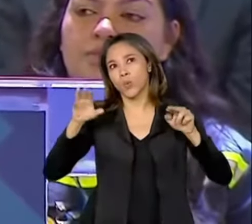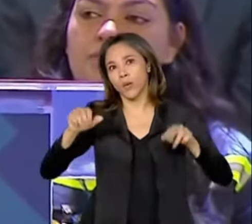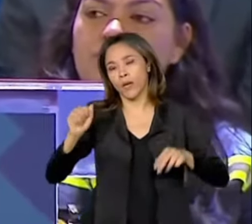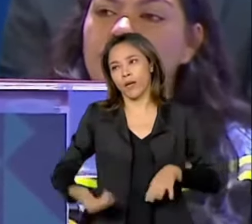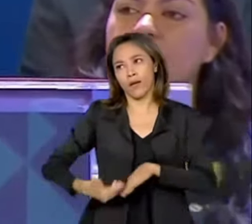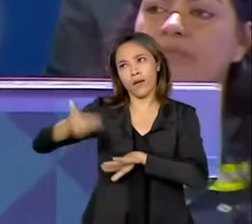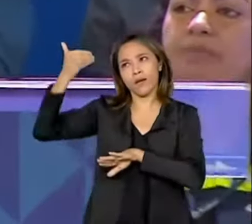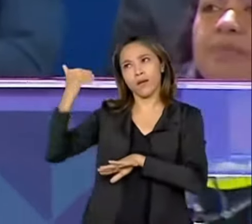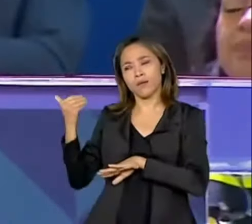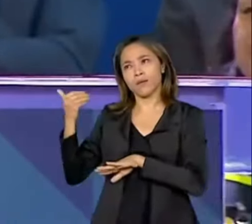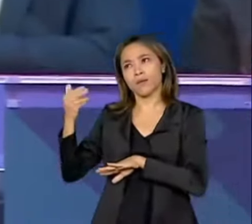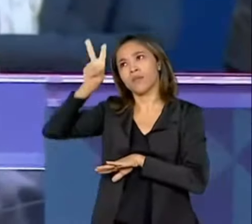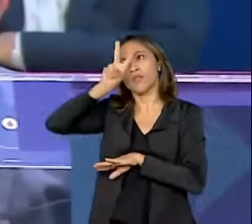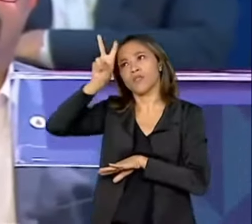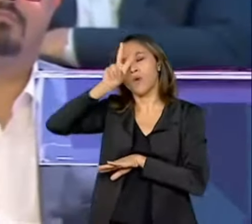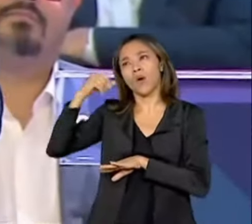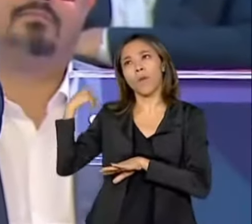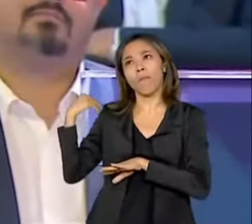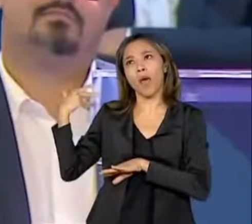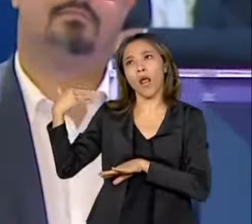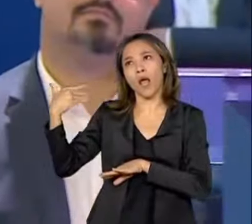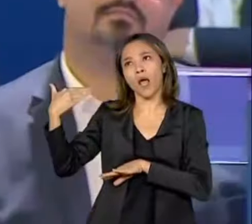história do Brasil,